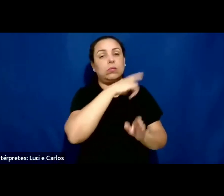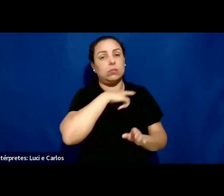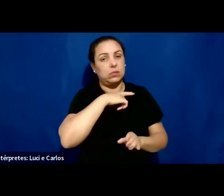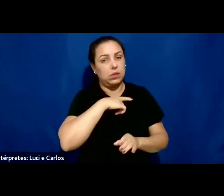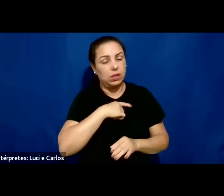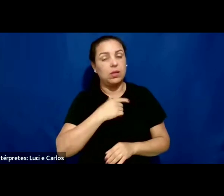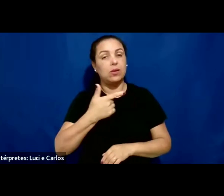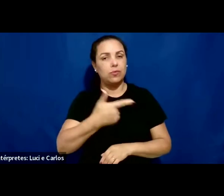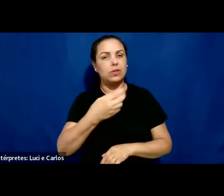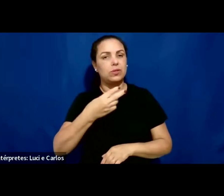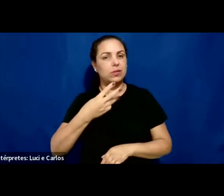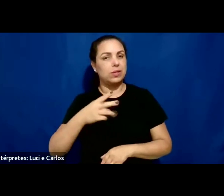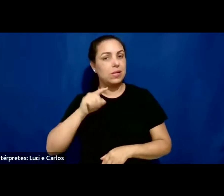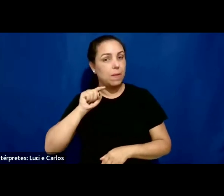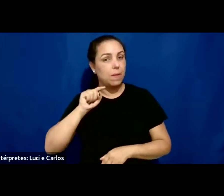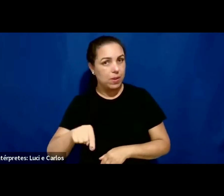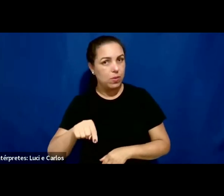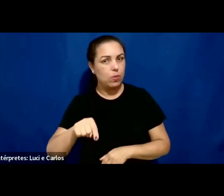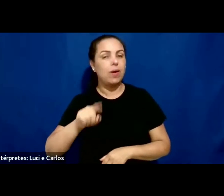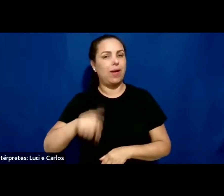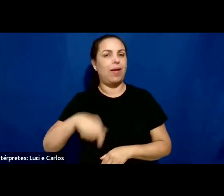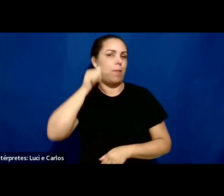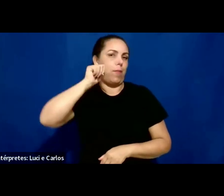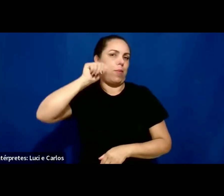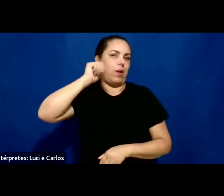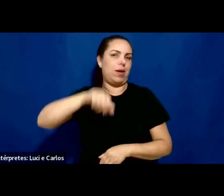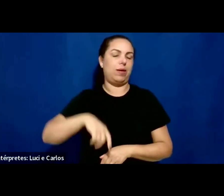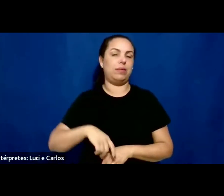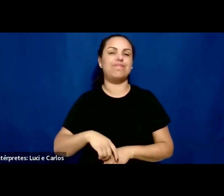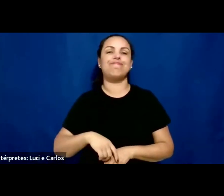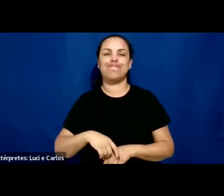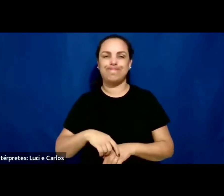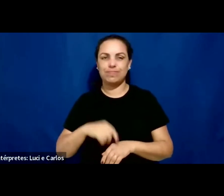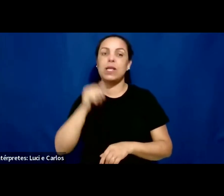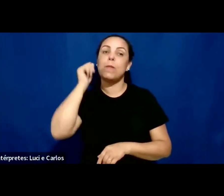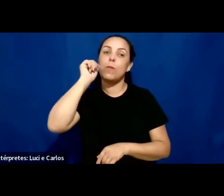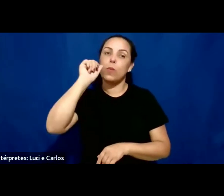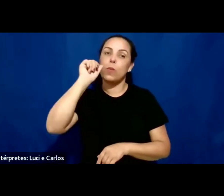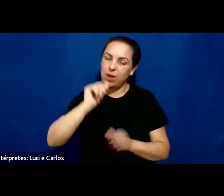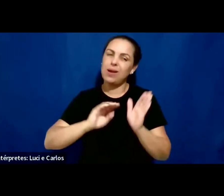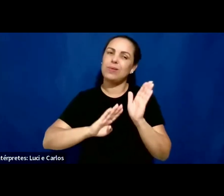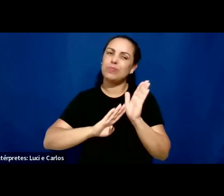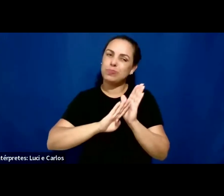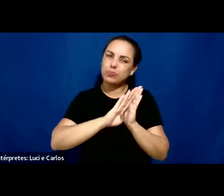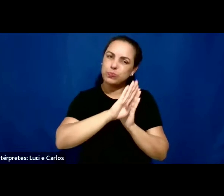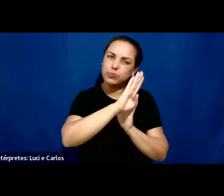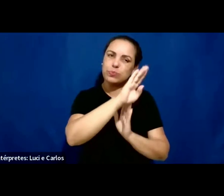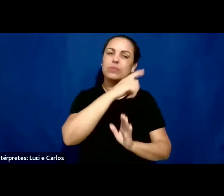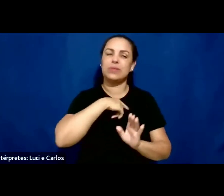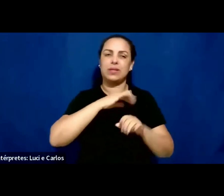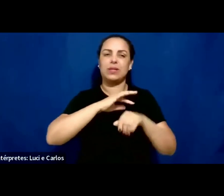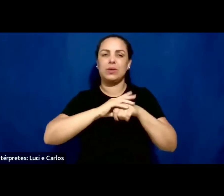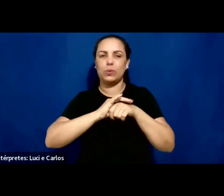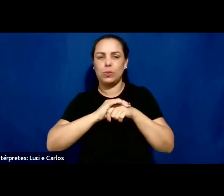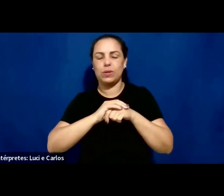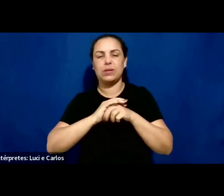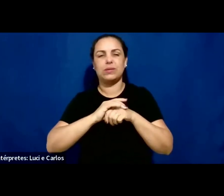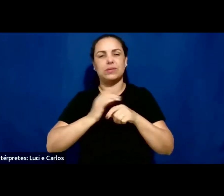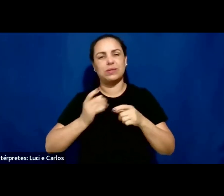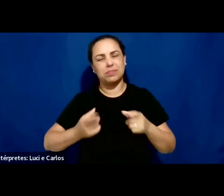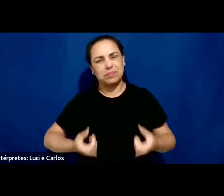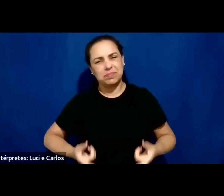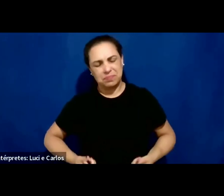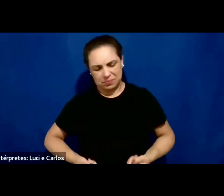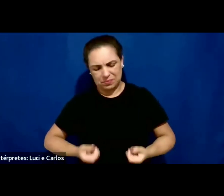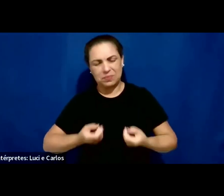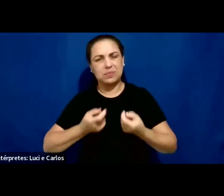23.660 são mulheres e 21.970 são homens. O que quer dizer o quê? Que as mulheres estão superando os homens no